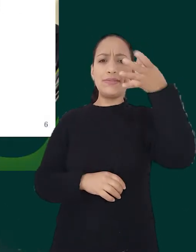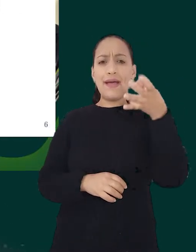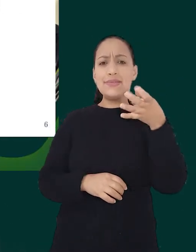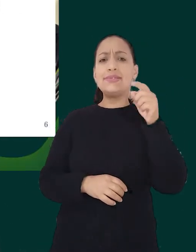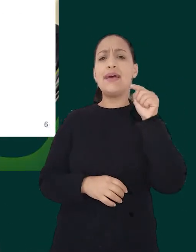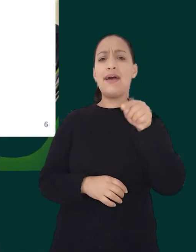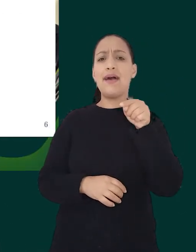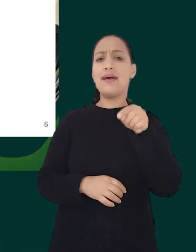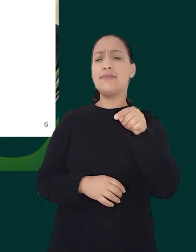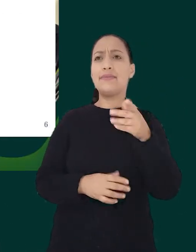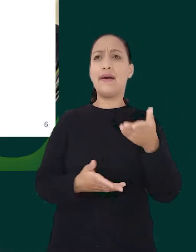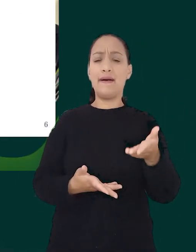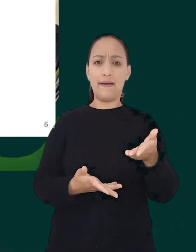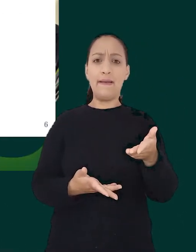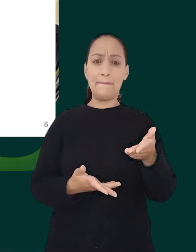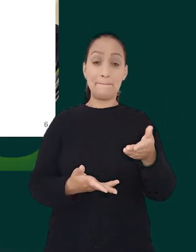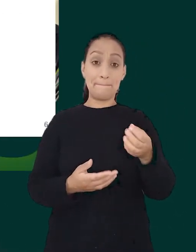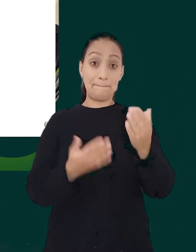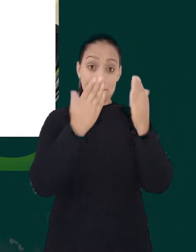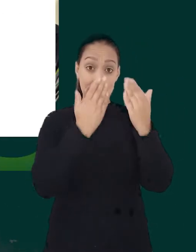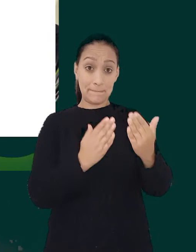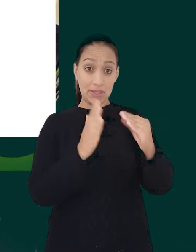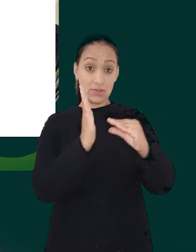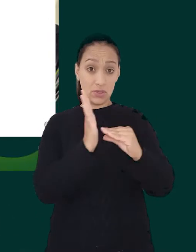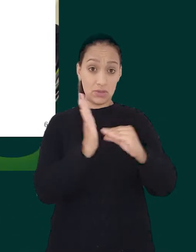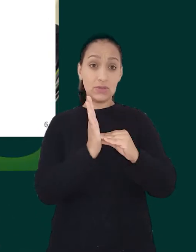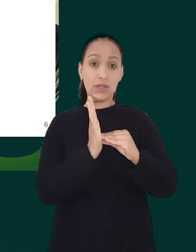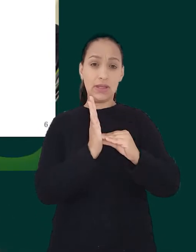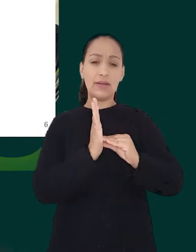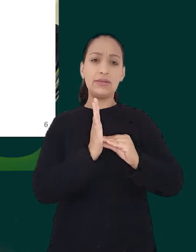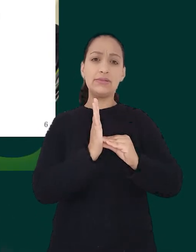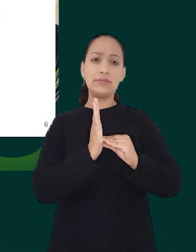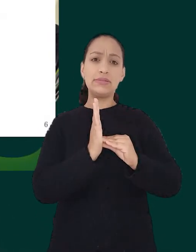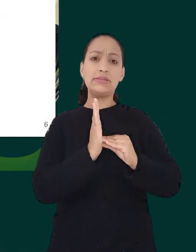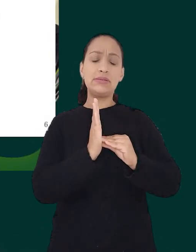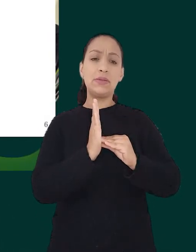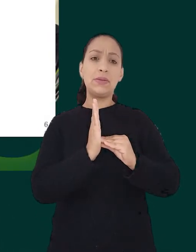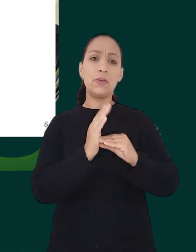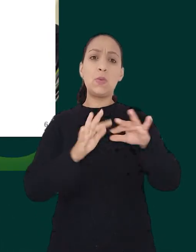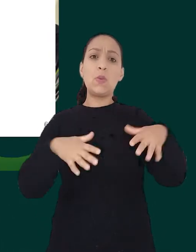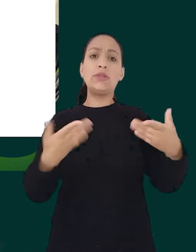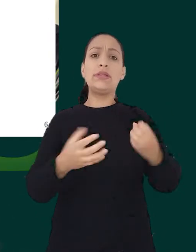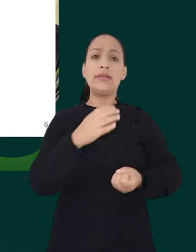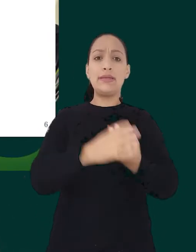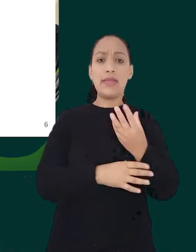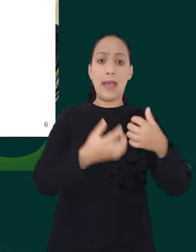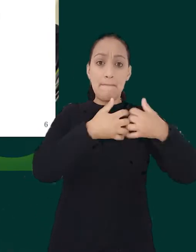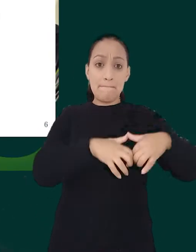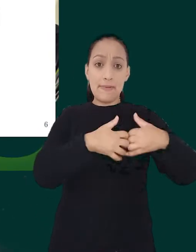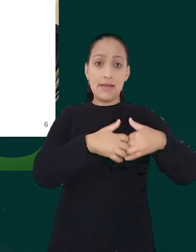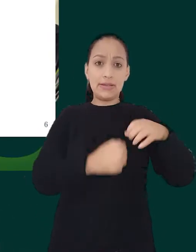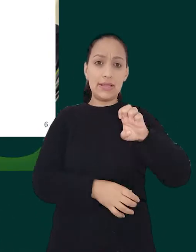com esse machine learning quando ele cria essa árvore, essa máquina de estados?